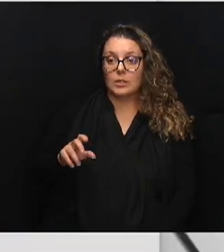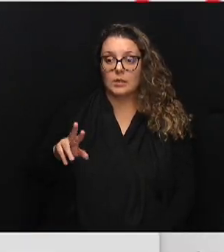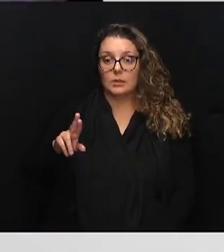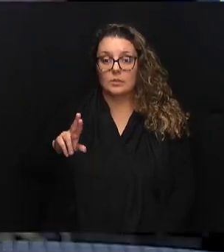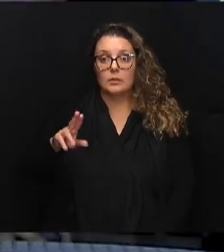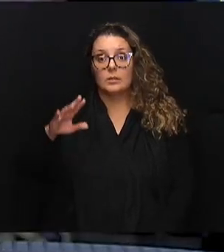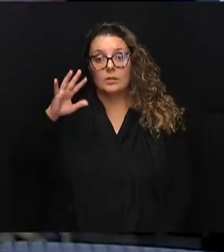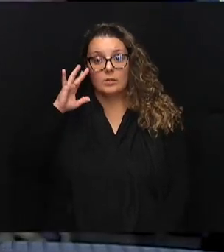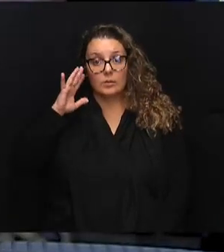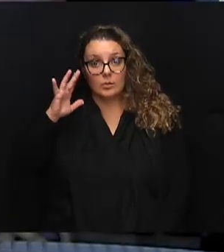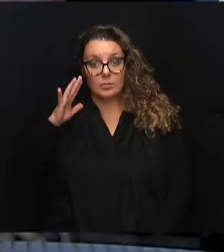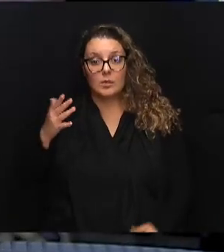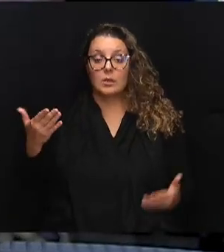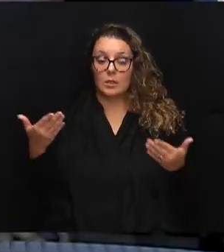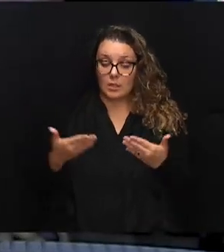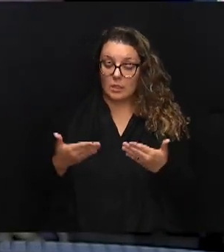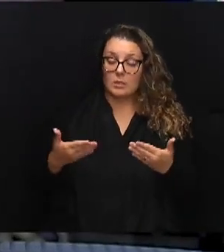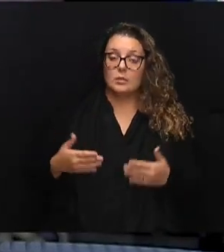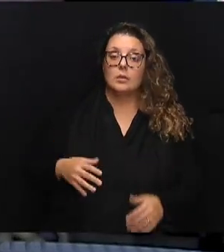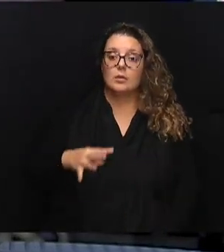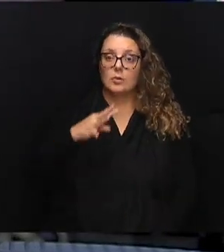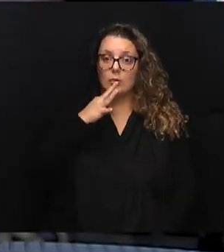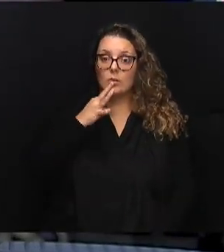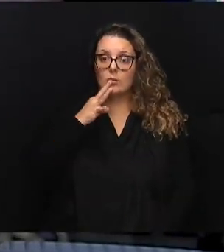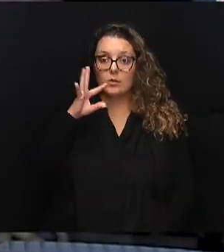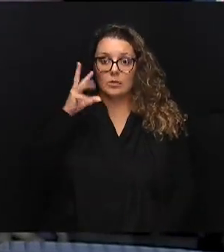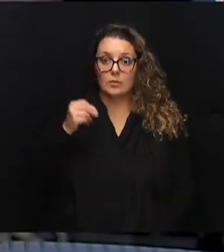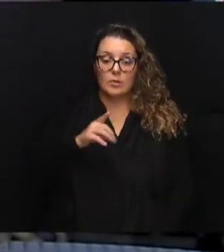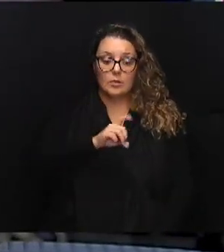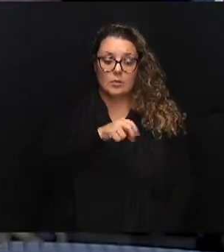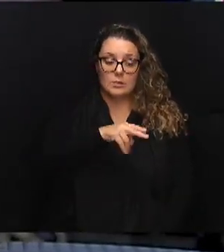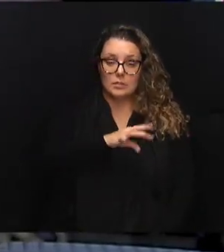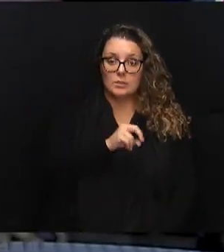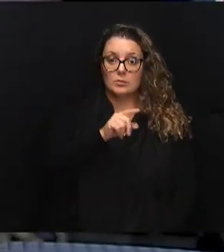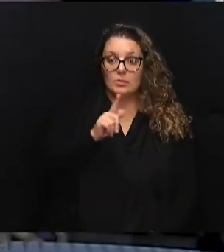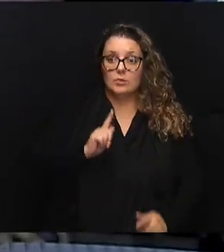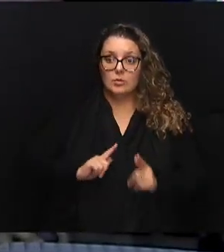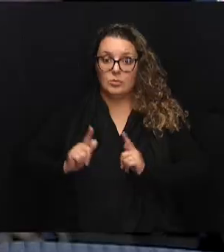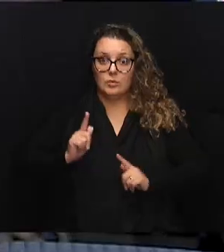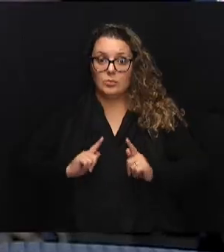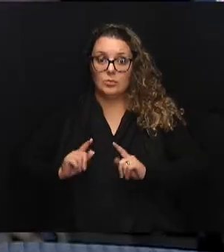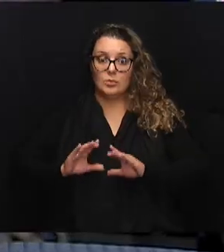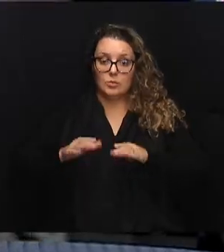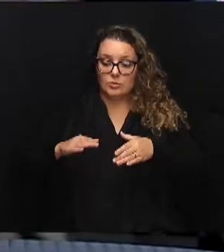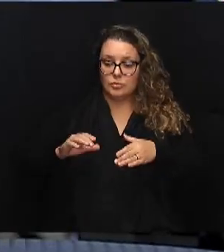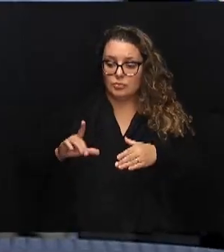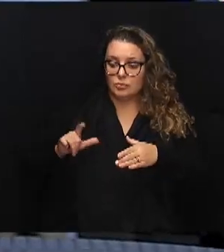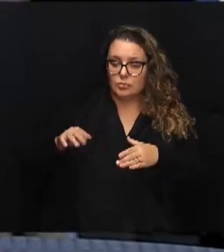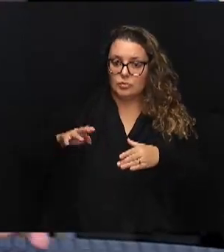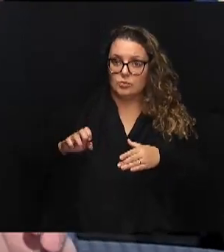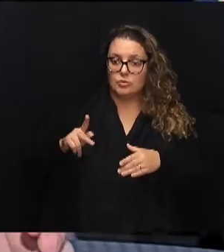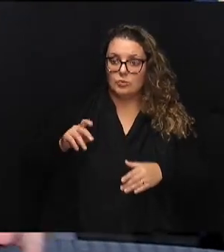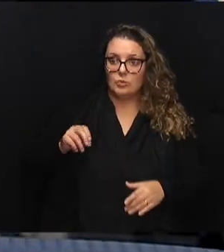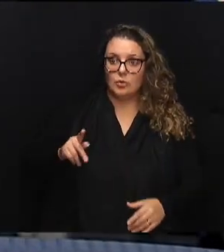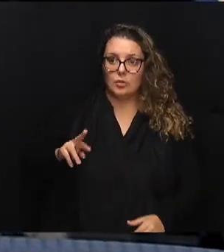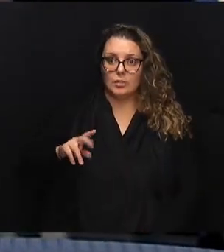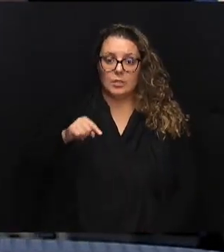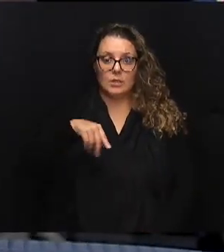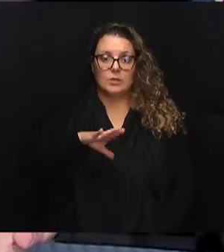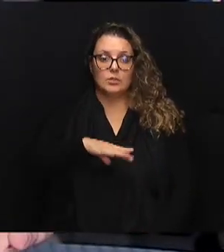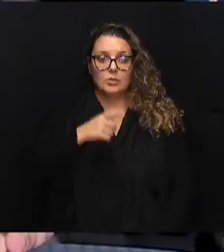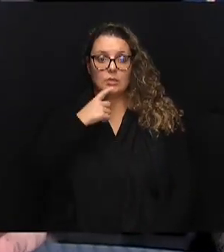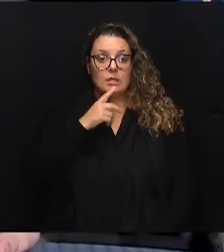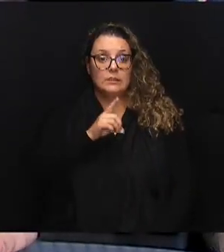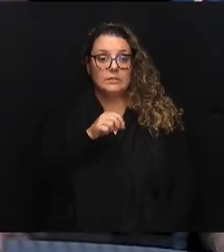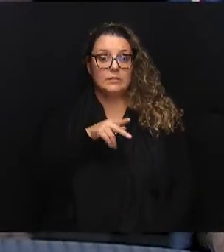hoje. E para falar mais sobre o pôquer, eu estou aqui com Danilo Roni, ele que é gerente de um clube de pôquer daqui de Campinas. Danilo, quando a gente fala